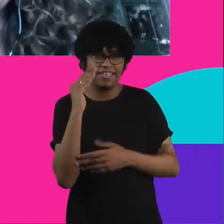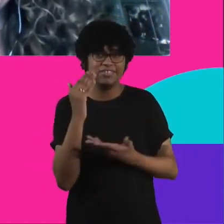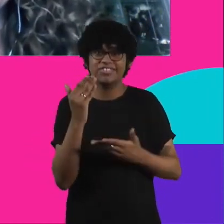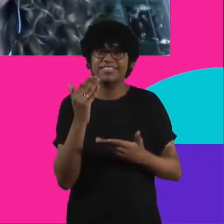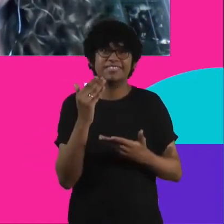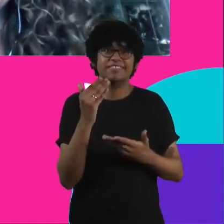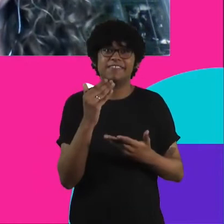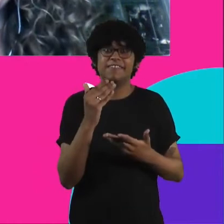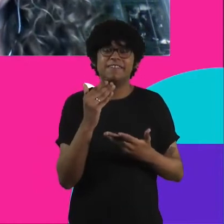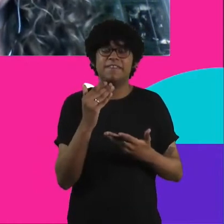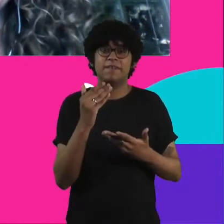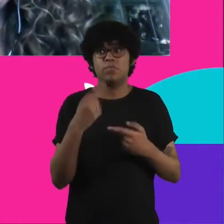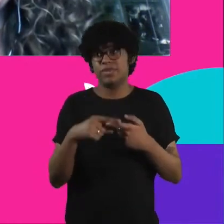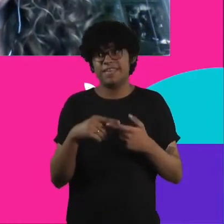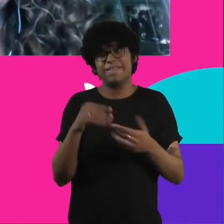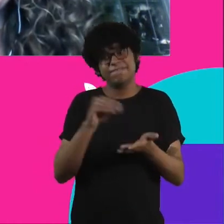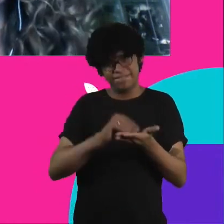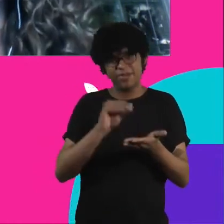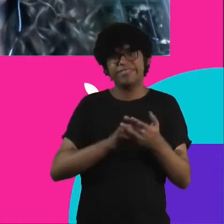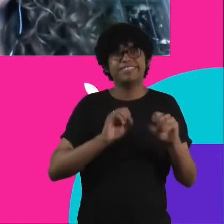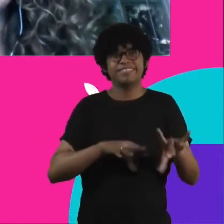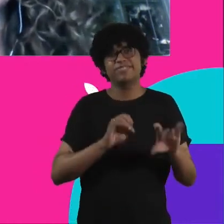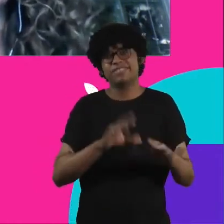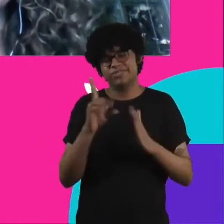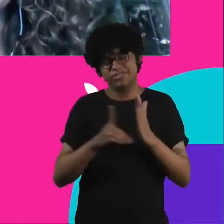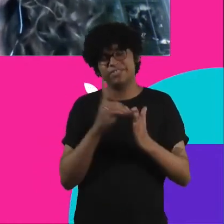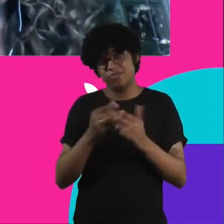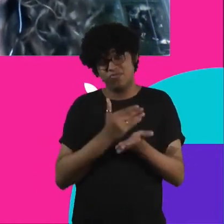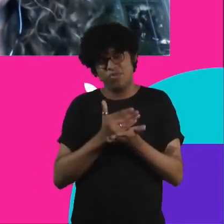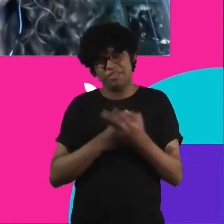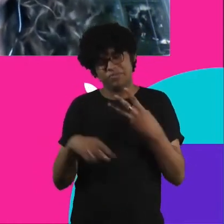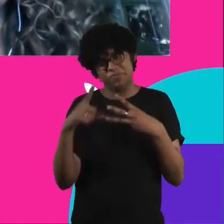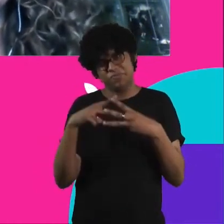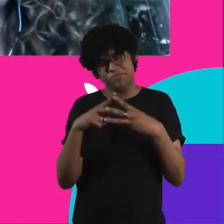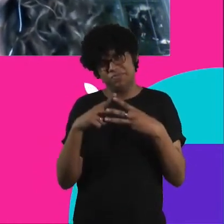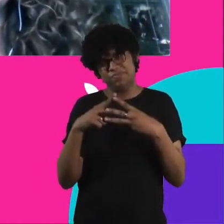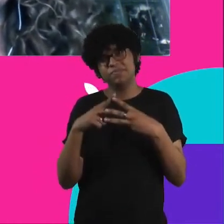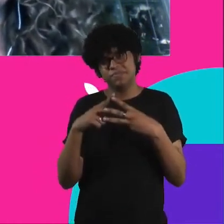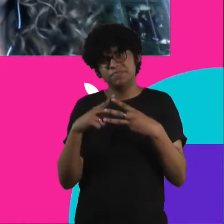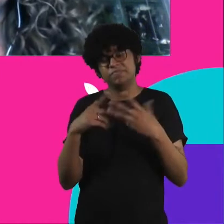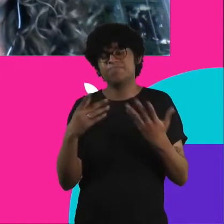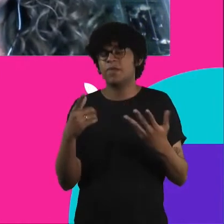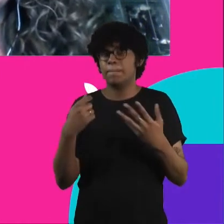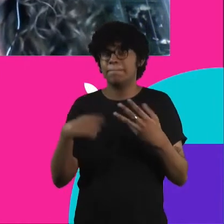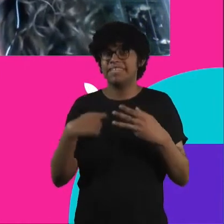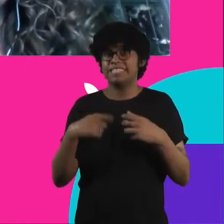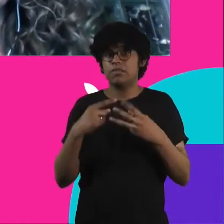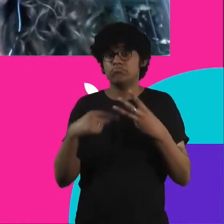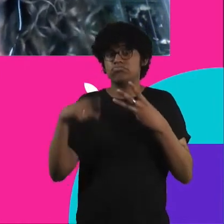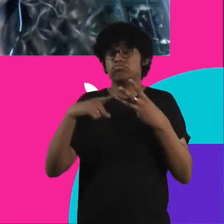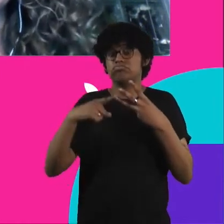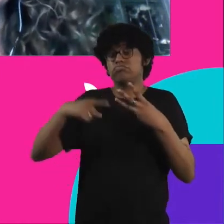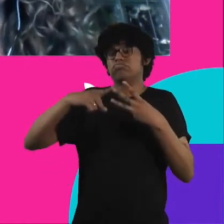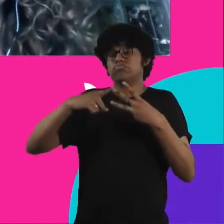estão à disposição, porque a gente falhou na educação digital inicial. Então, eu acho que a gente ainda precisa recuar 2 passinhos